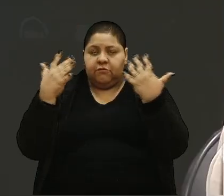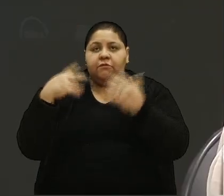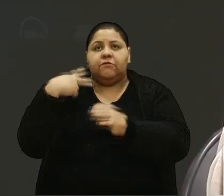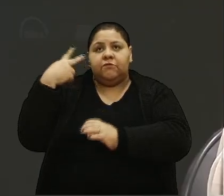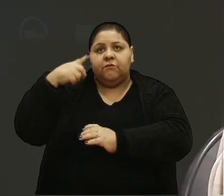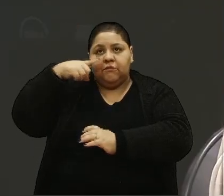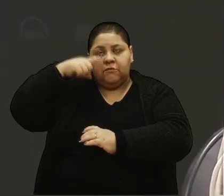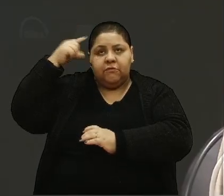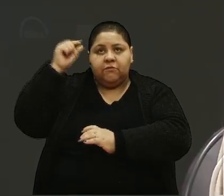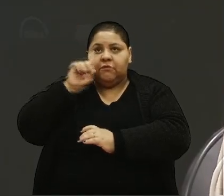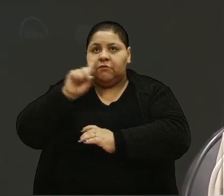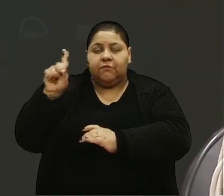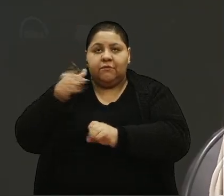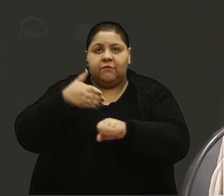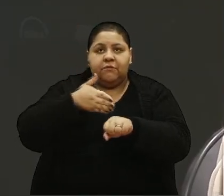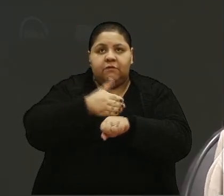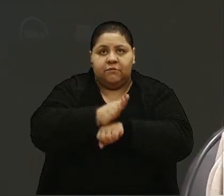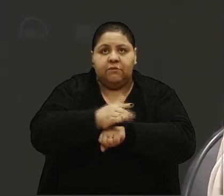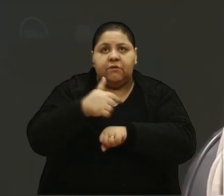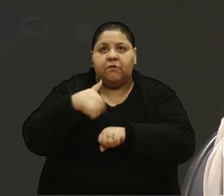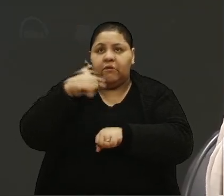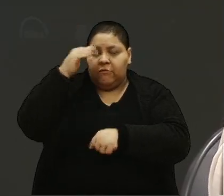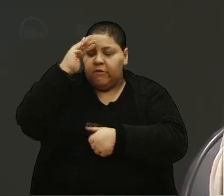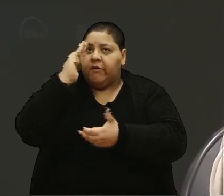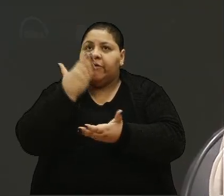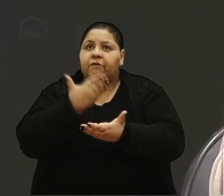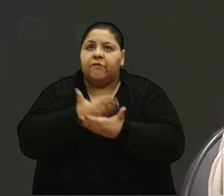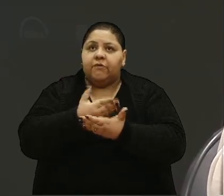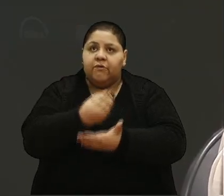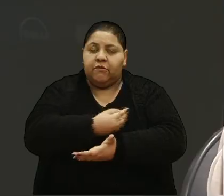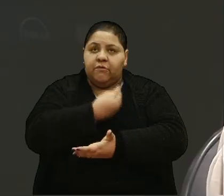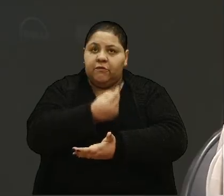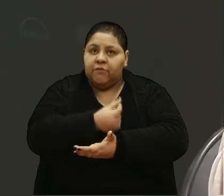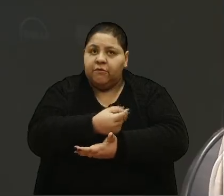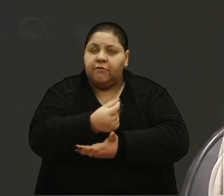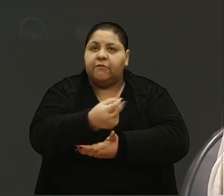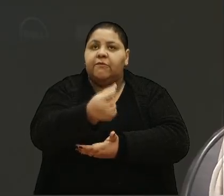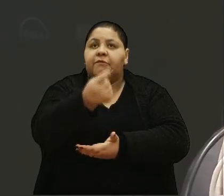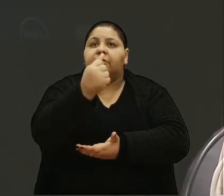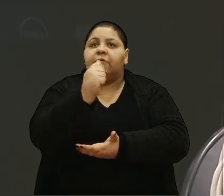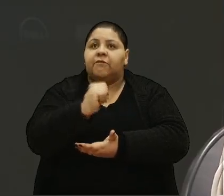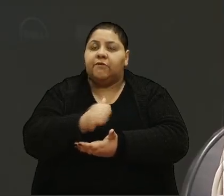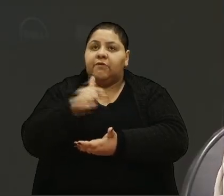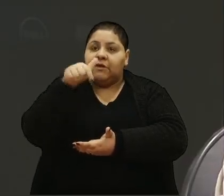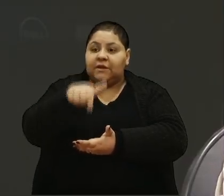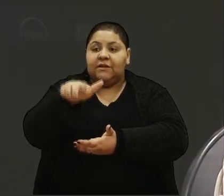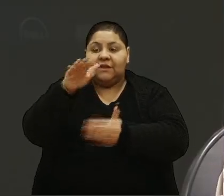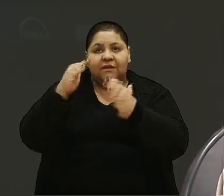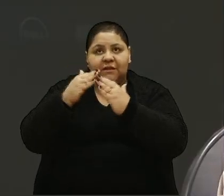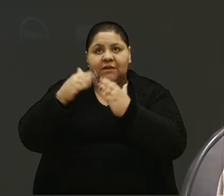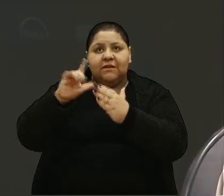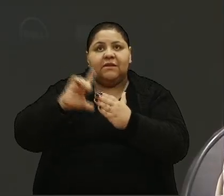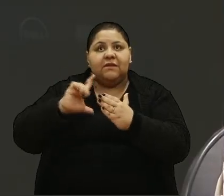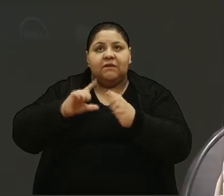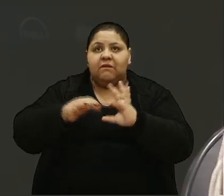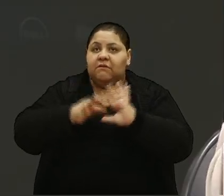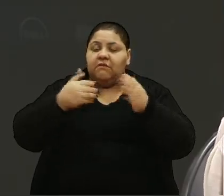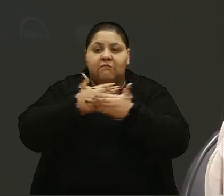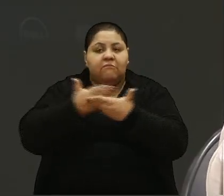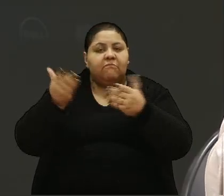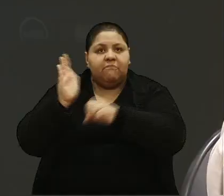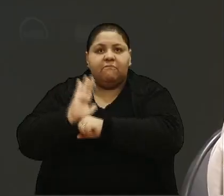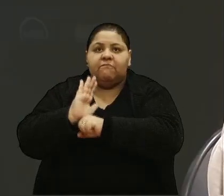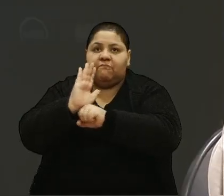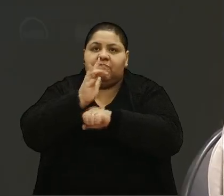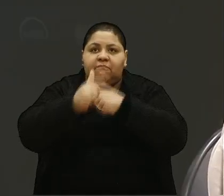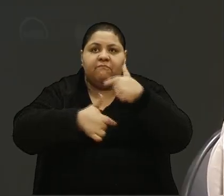Aldonei não sendo um participante, tenho certeza que ele terá uma vida longa e, mais do que isso, uma vida próspera nessa casa, porque tem muita disposição em ajudar os outros,